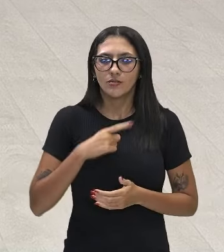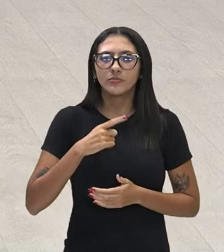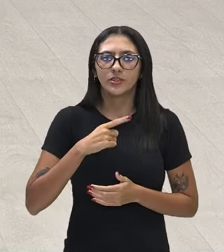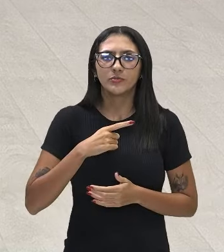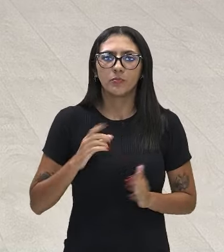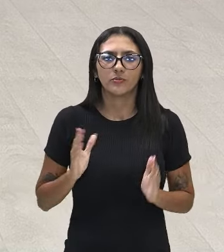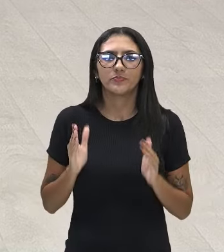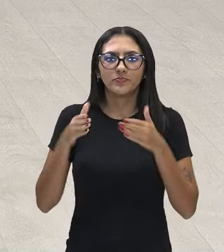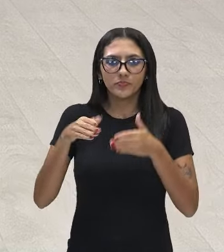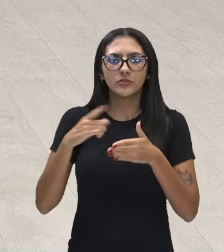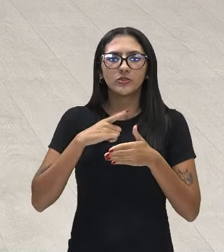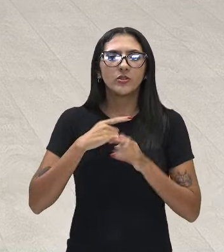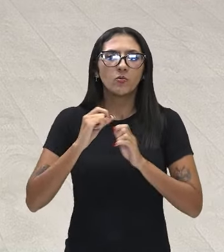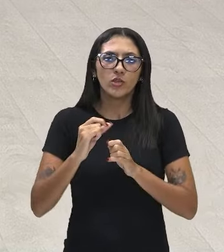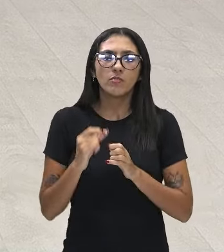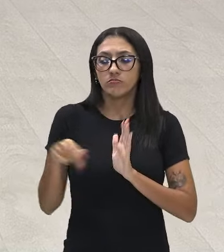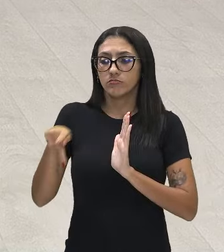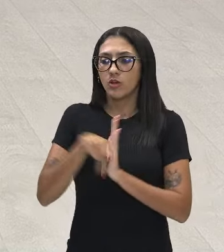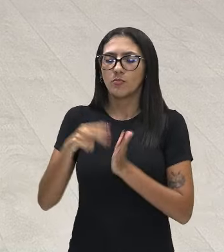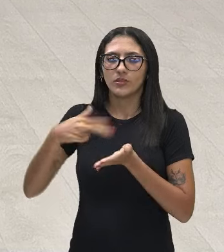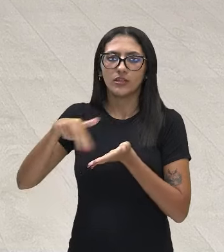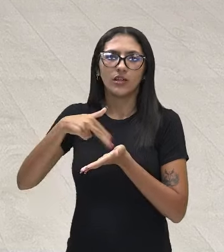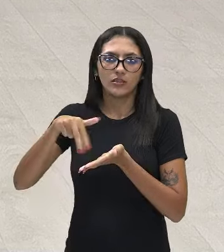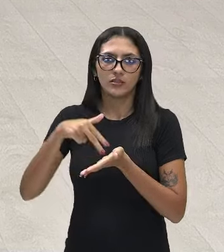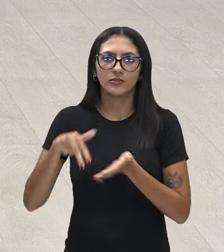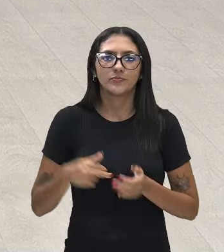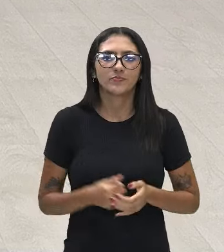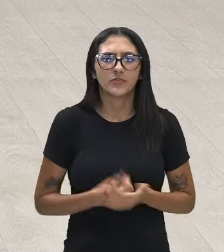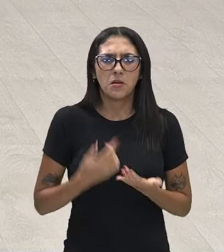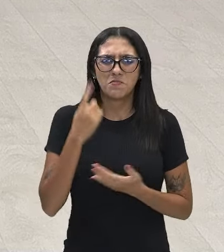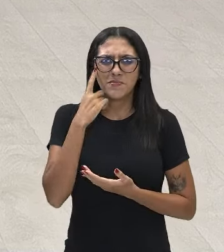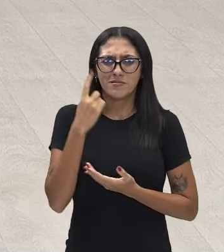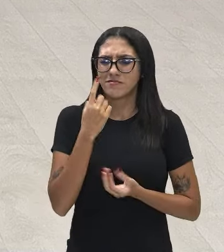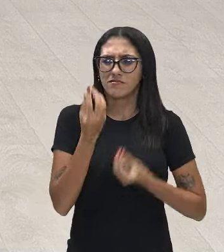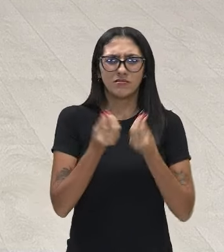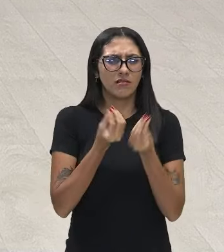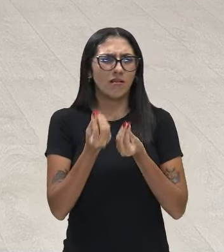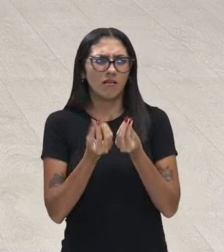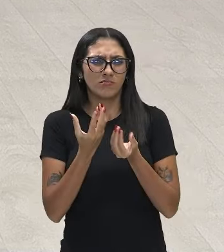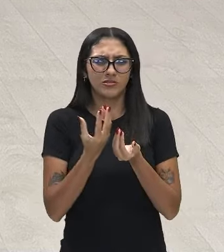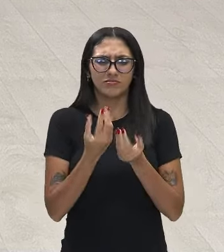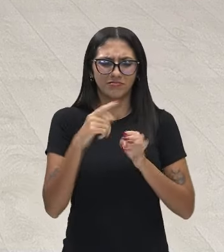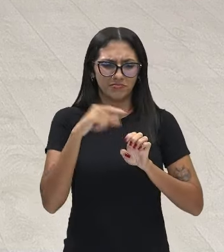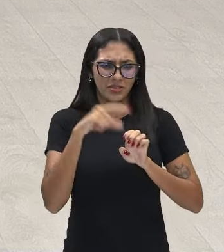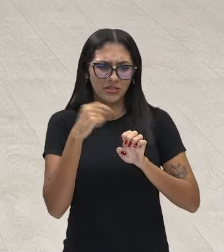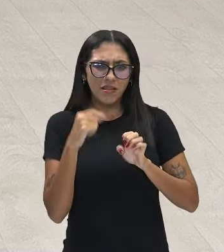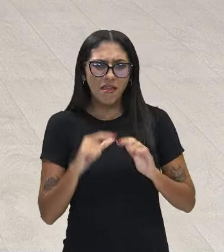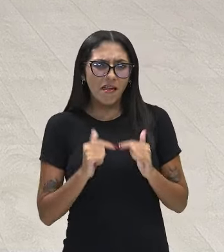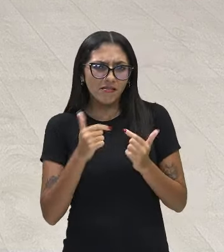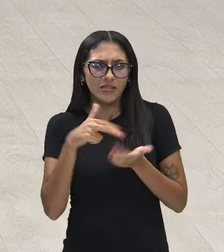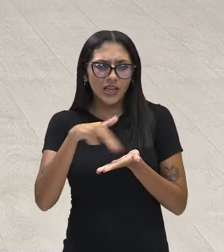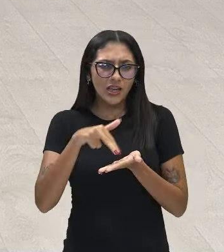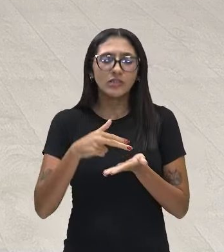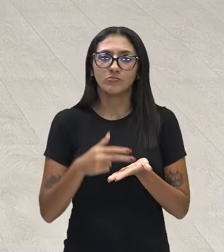sobre o empreendedorismo na dança. Vocês devem estar pensando, como assim, professor, empreender com dança? Sim, é possível. A